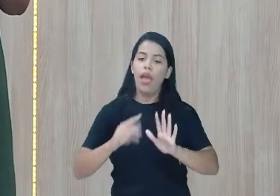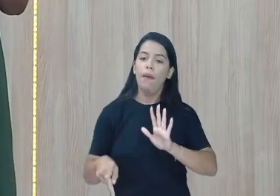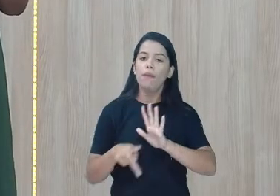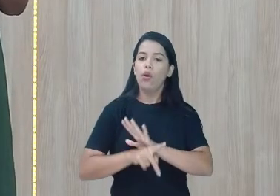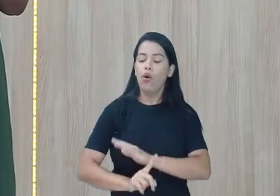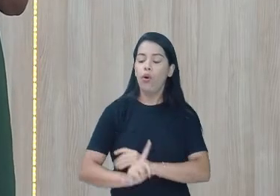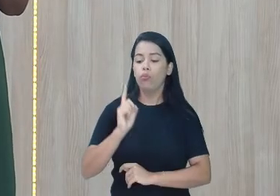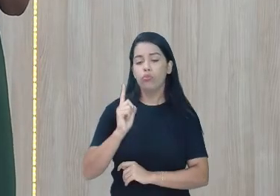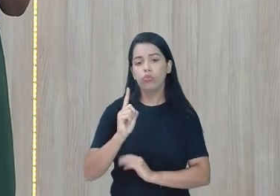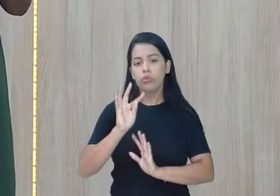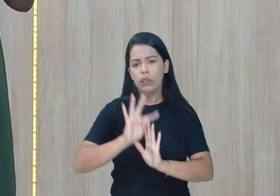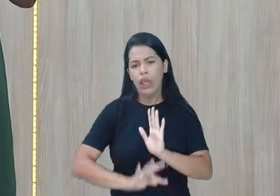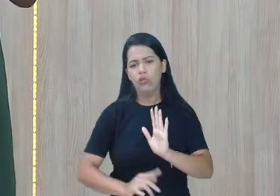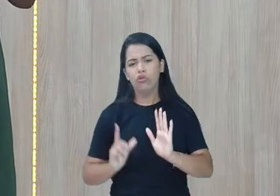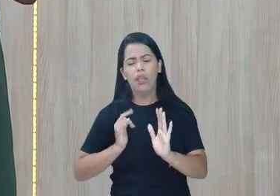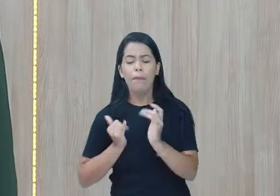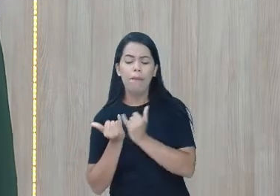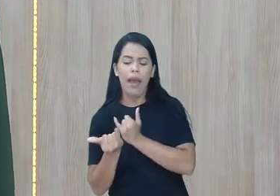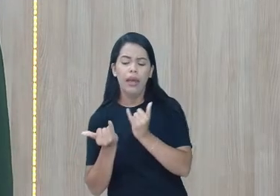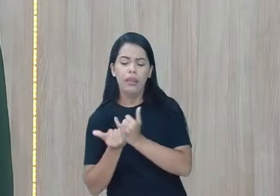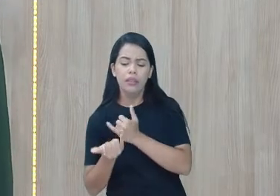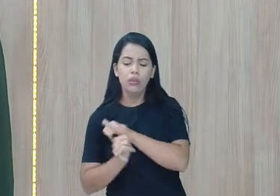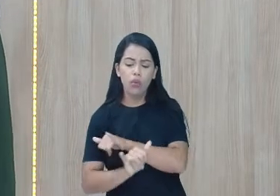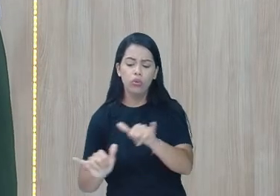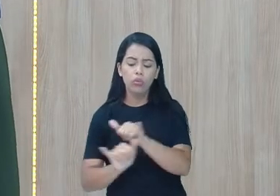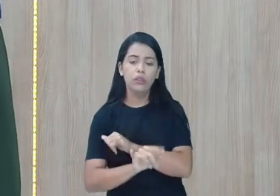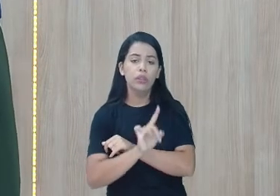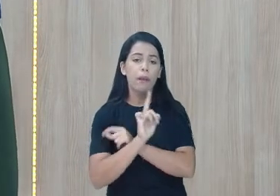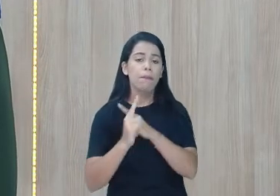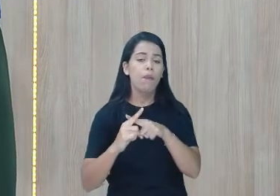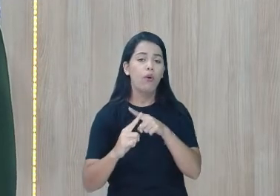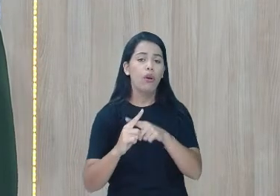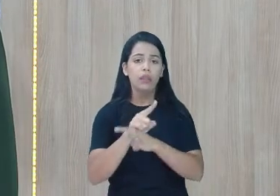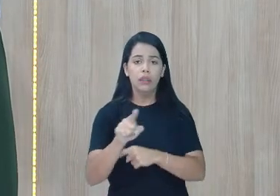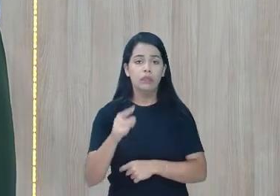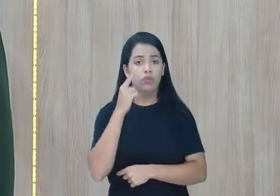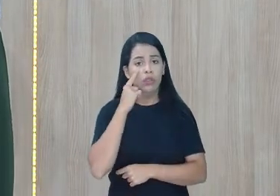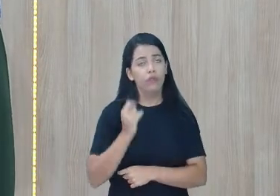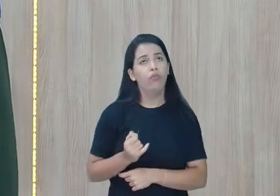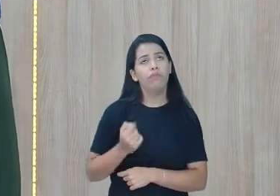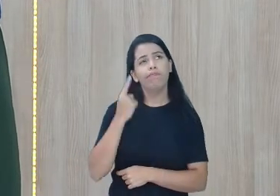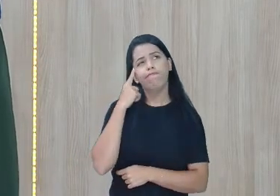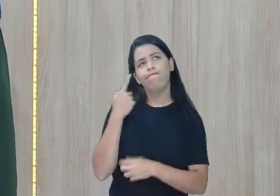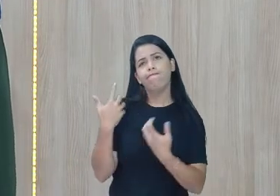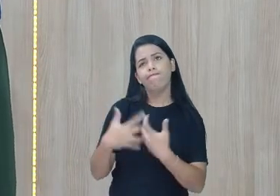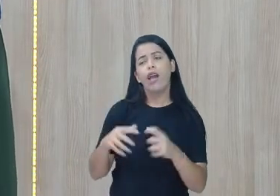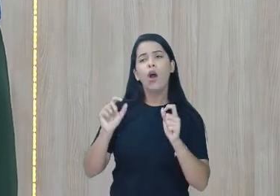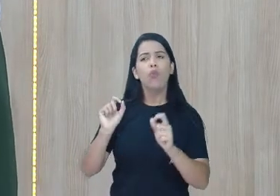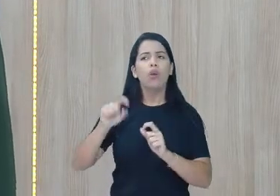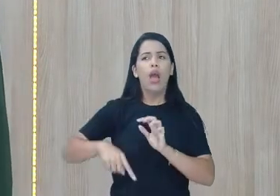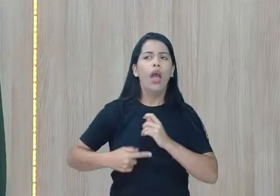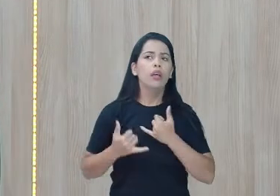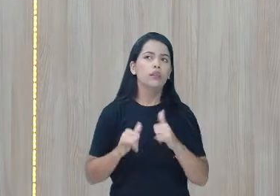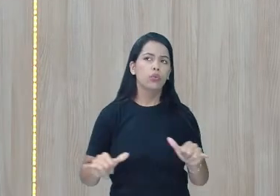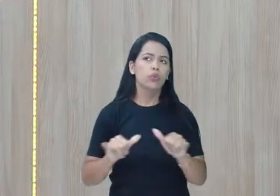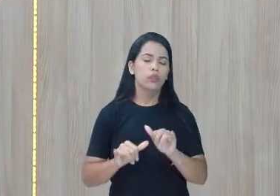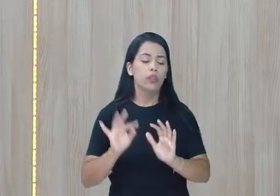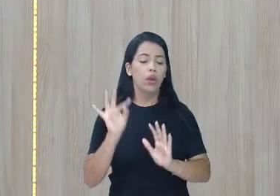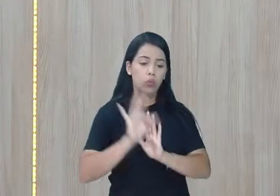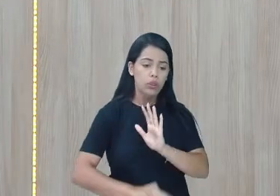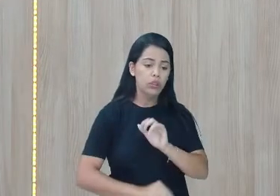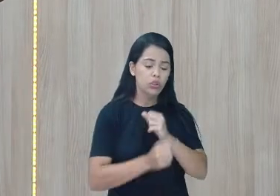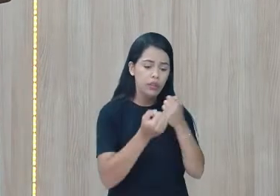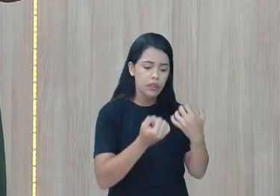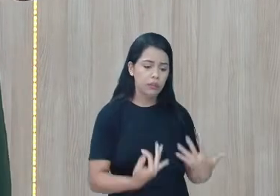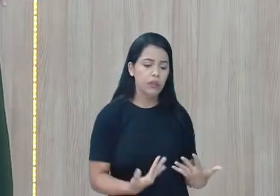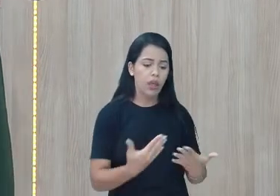pode se assemelhar um pouquinho à notícia, porque se você parar para pensar, a gente tem, nossa, o que é uma notícia? É um texto que vai descrever uma